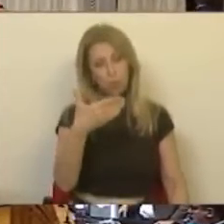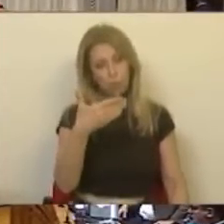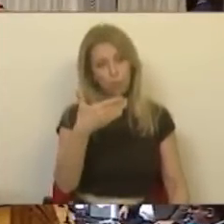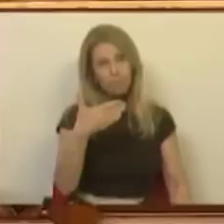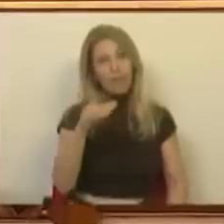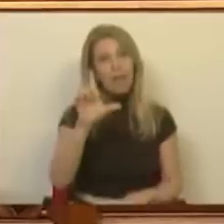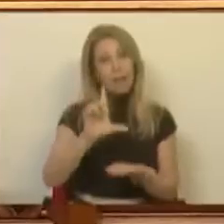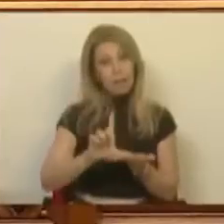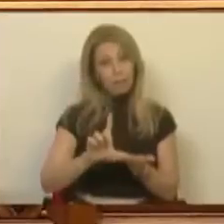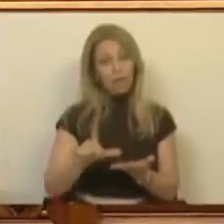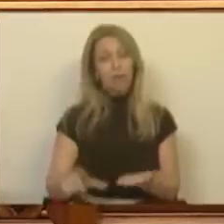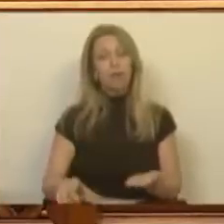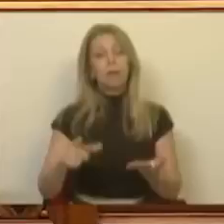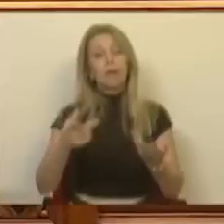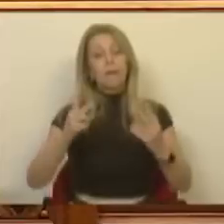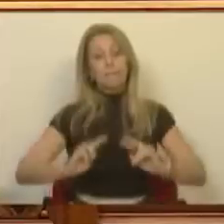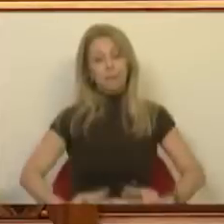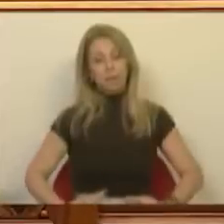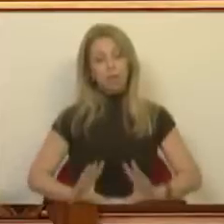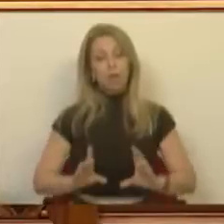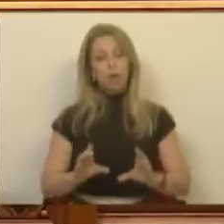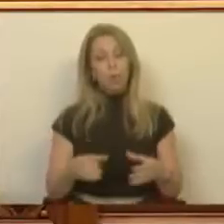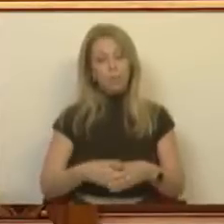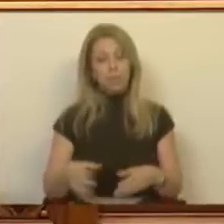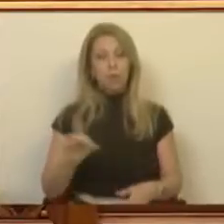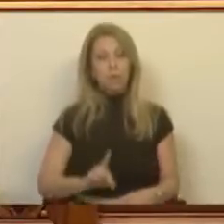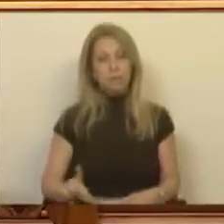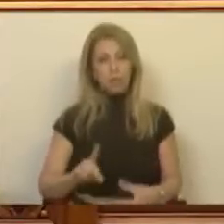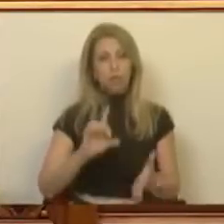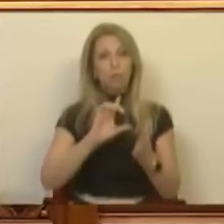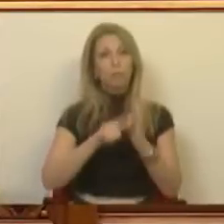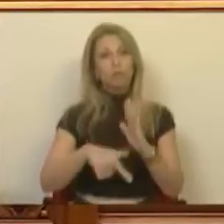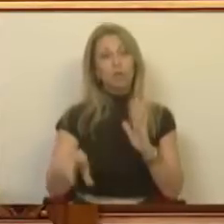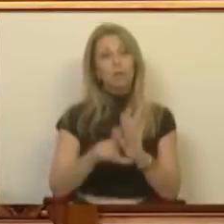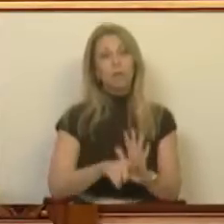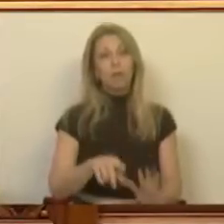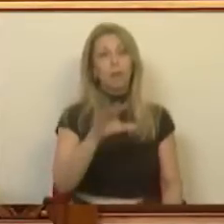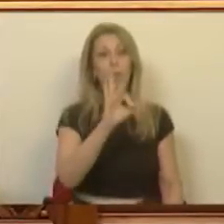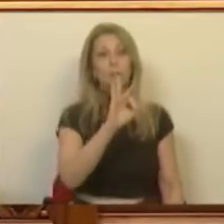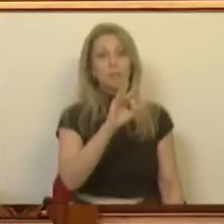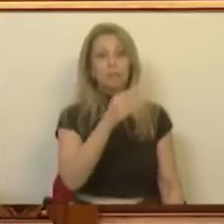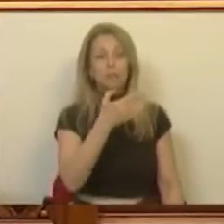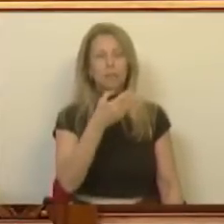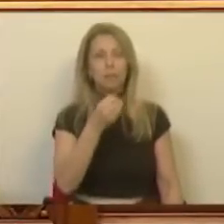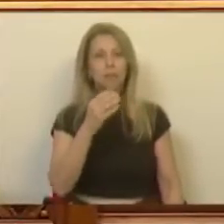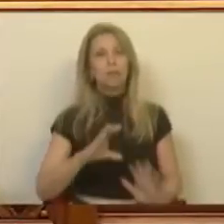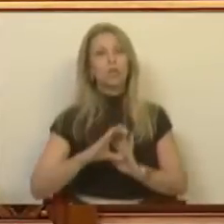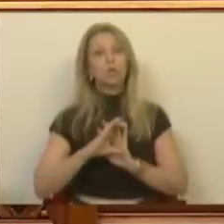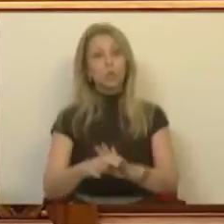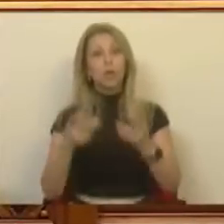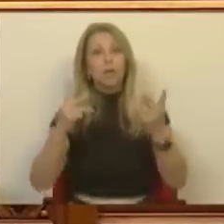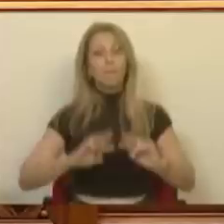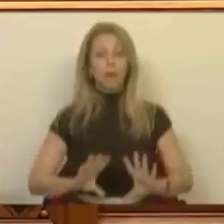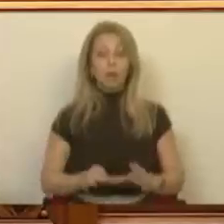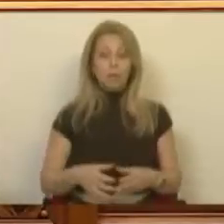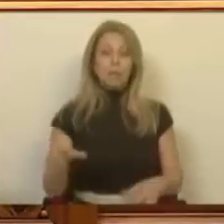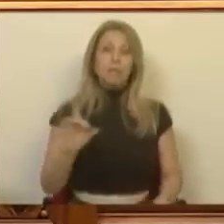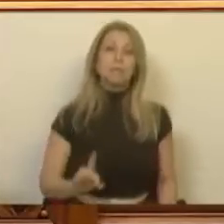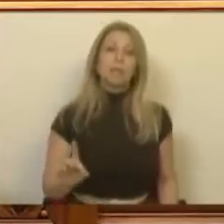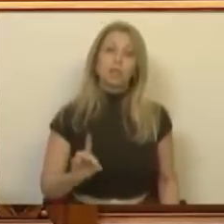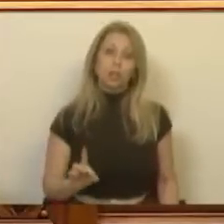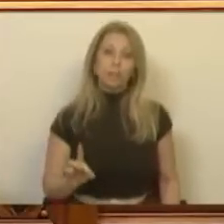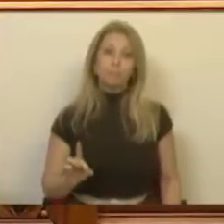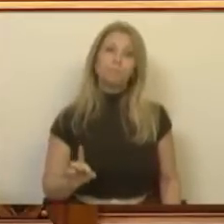do livro que desta à sexta comissão o projeto de lei número 470 do chega que cresce às seis da comissão